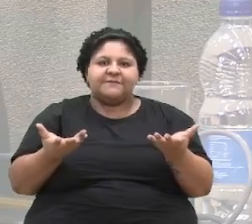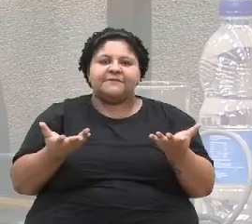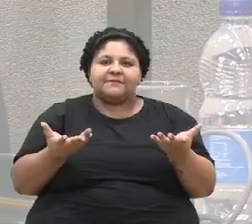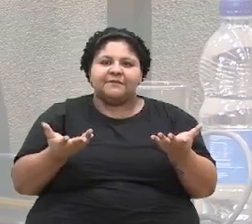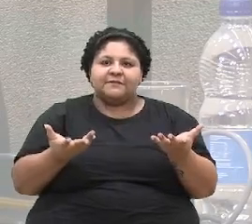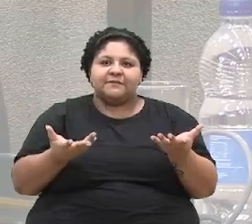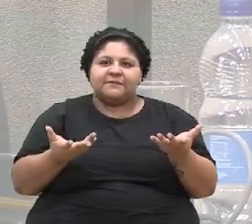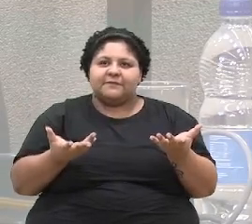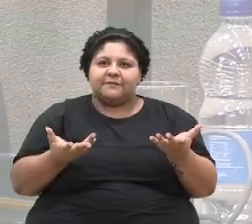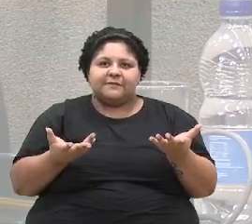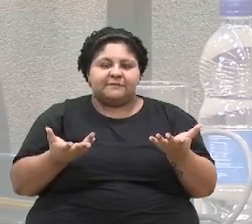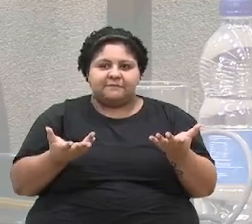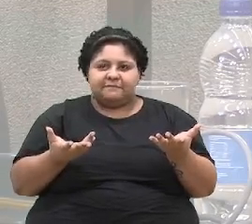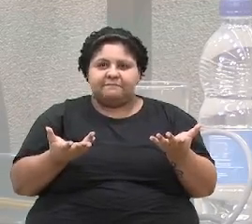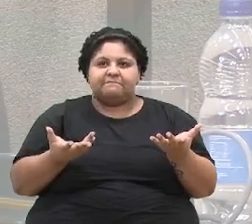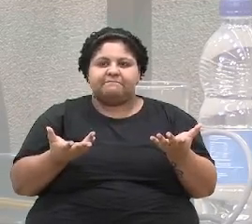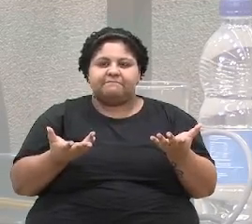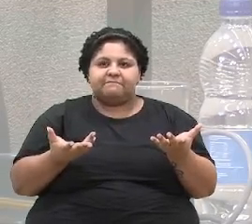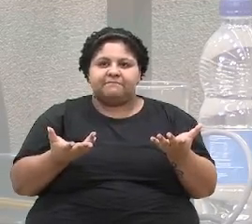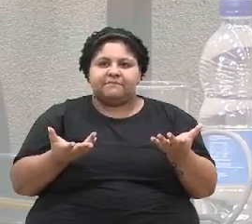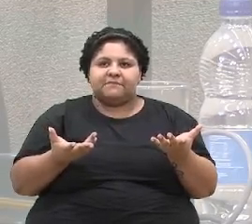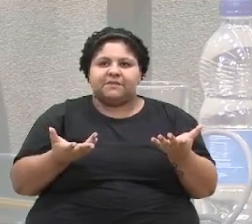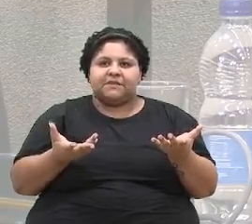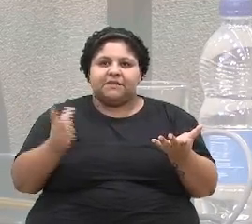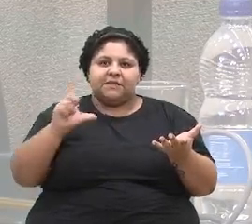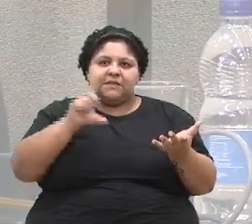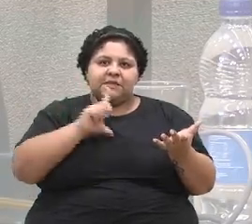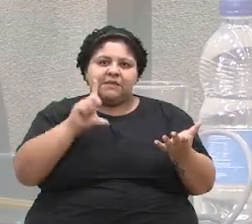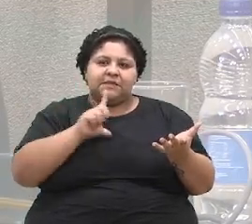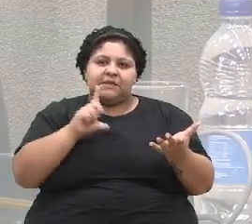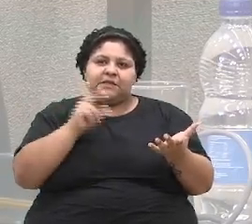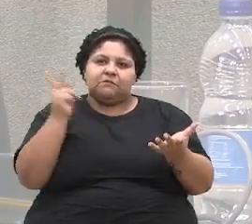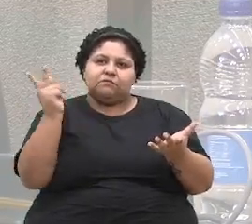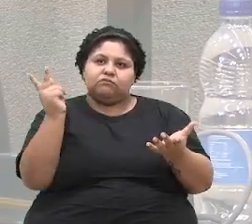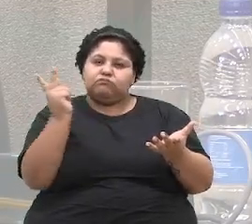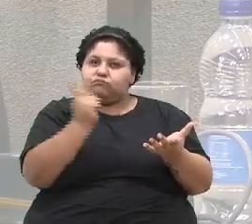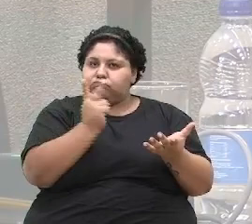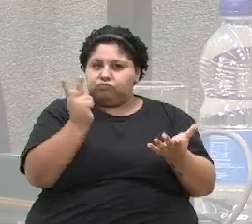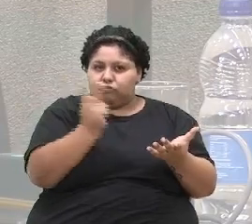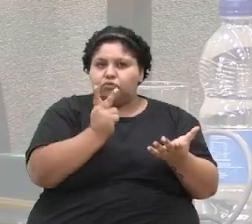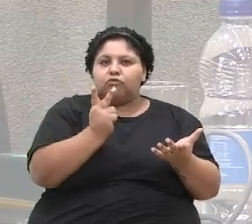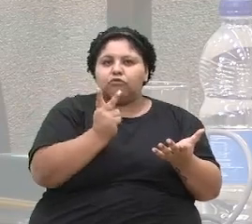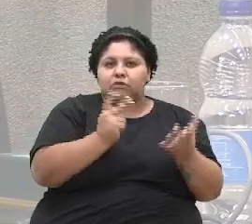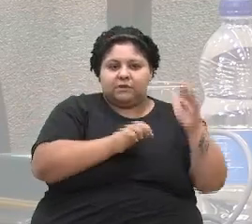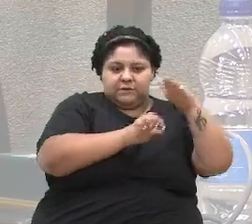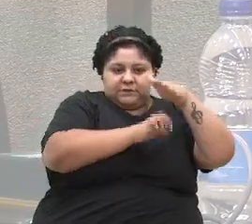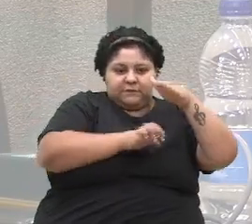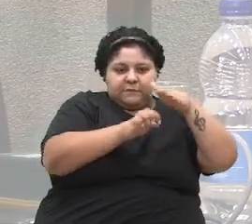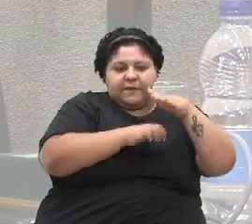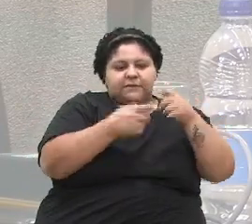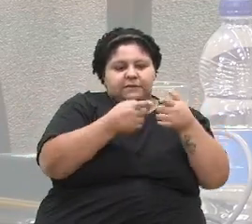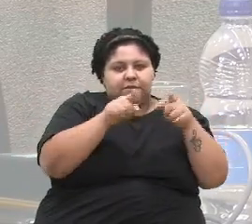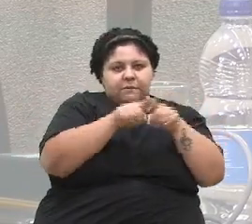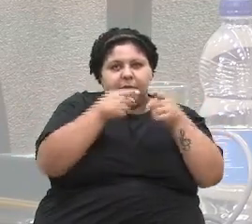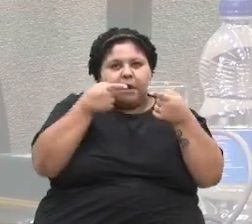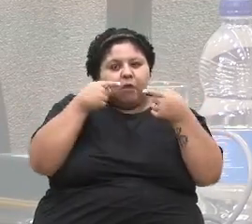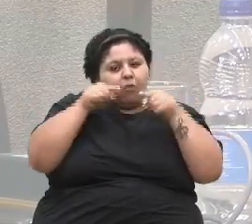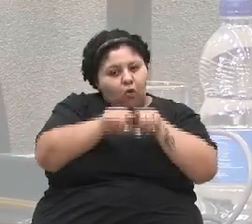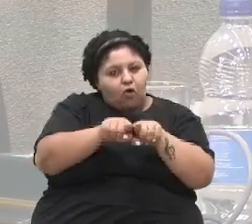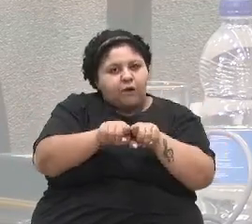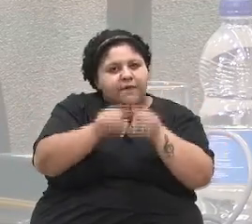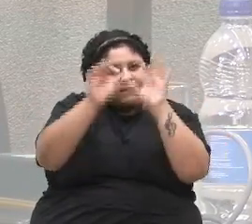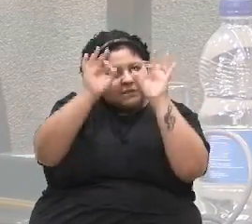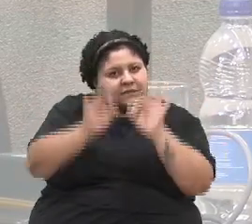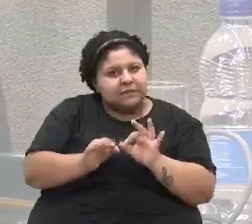um oligopólio, não é um monopólio, mas aí não vem ao caso. Tem a concorrência perfeita, o oligopólio, o monopólio,